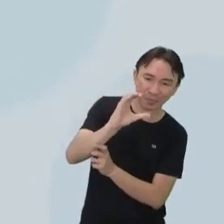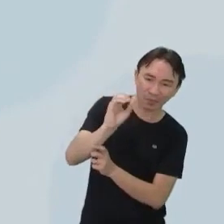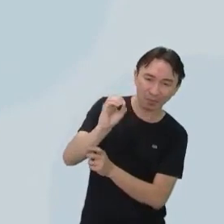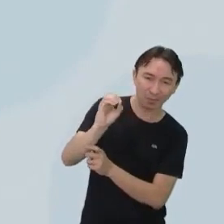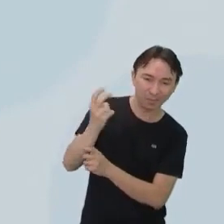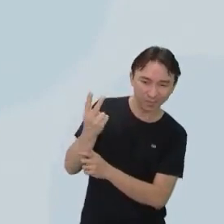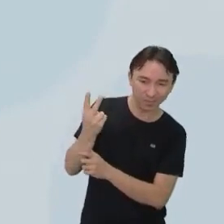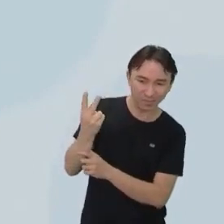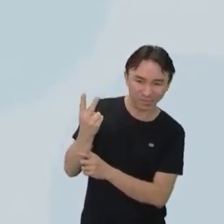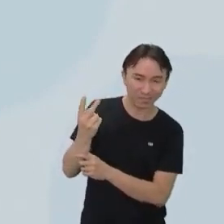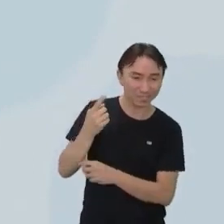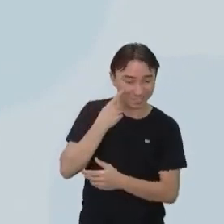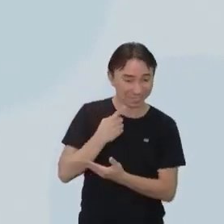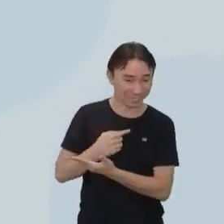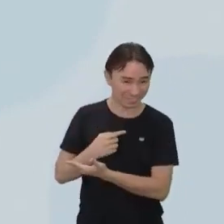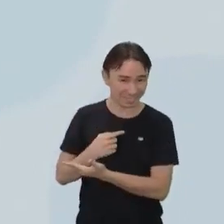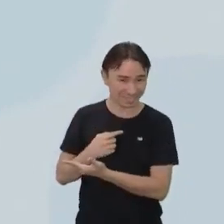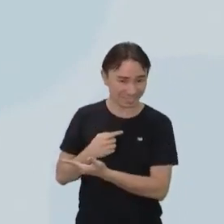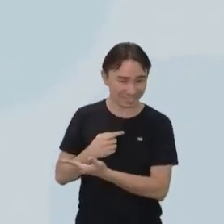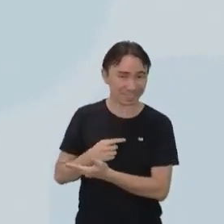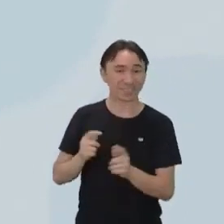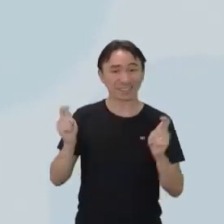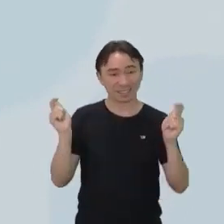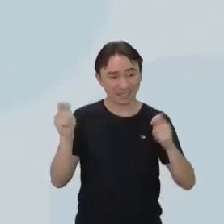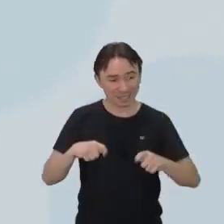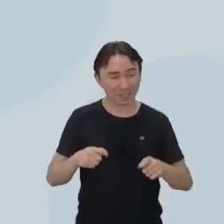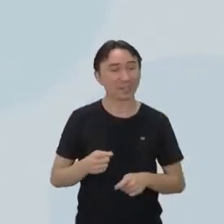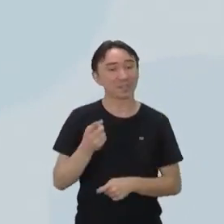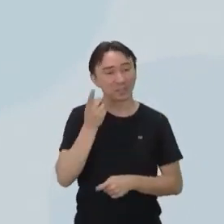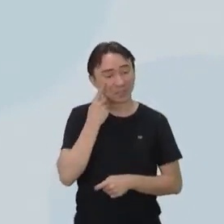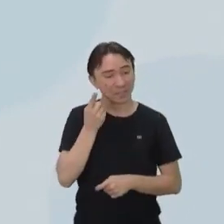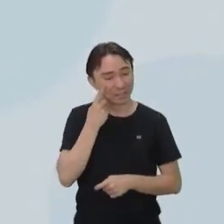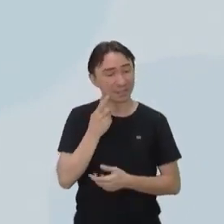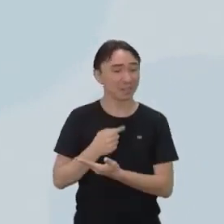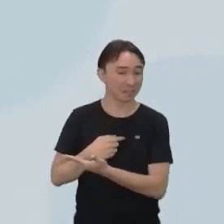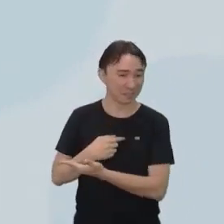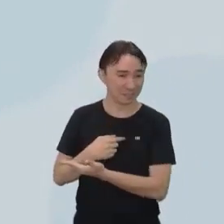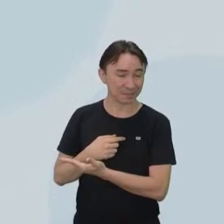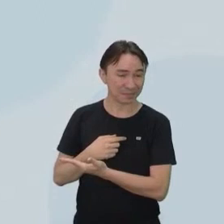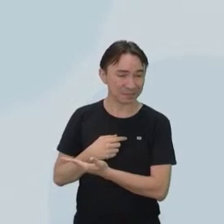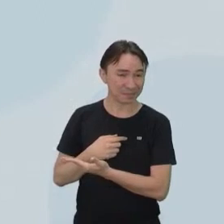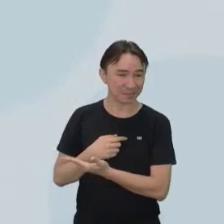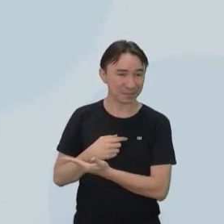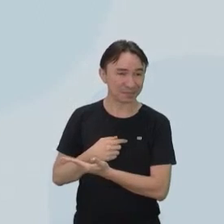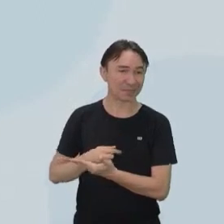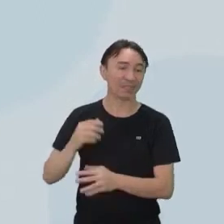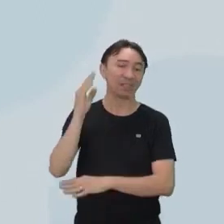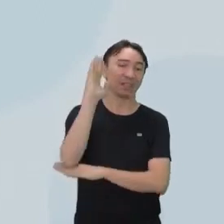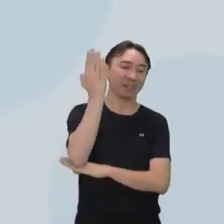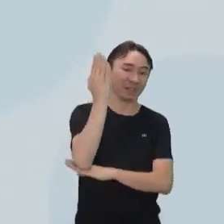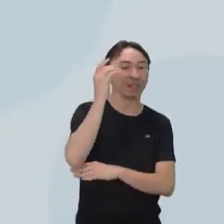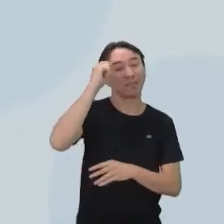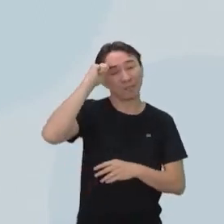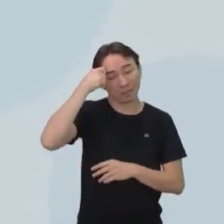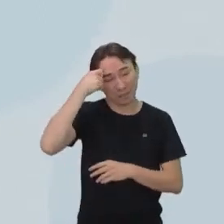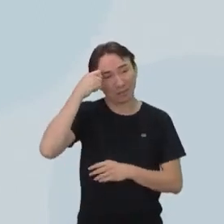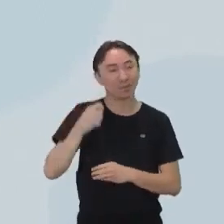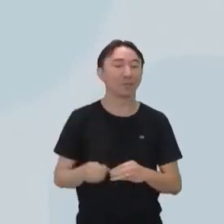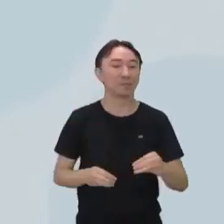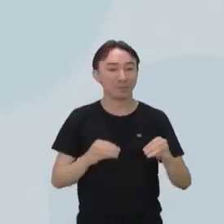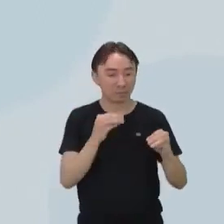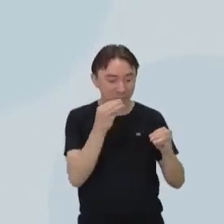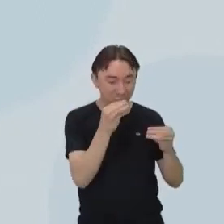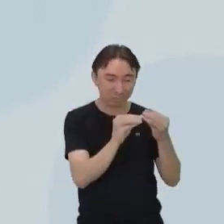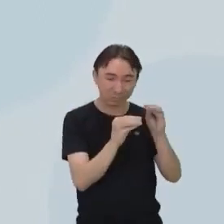pode observar esses itens, a entrada de carvão, onde é colocado o carvão para ser queimado e,